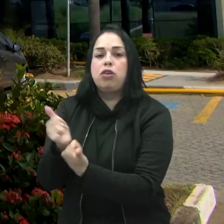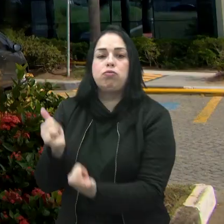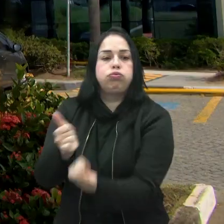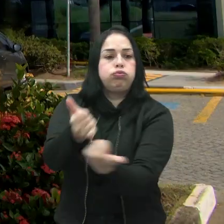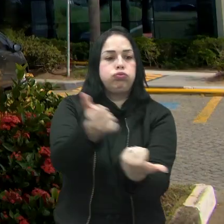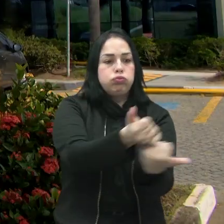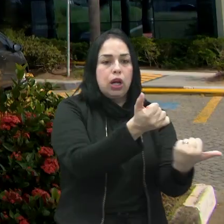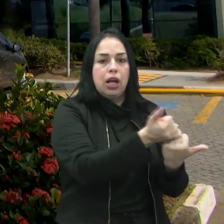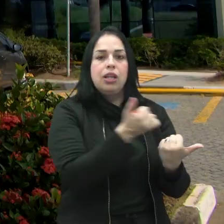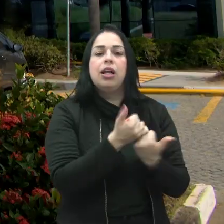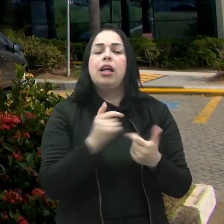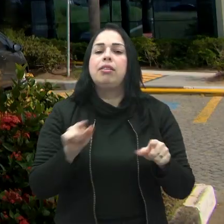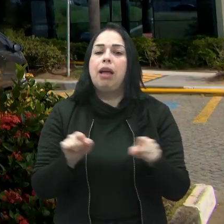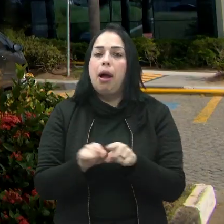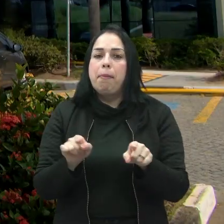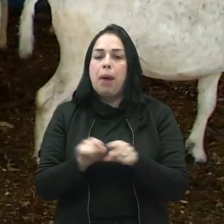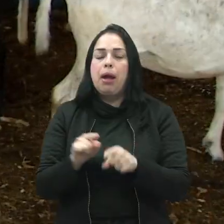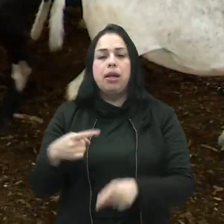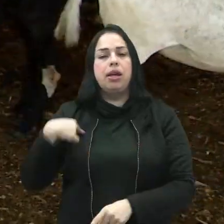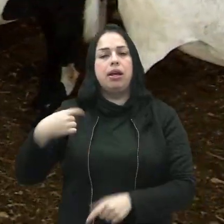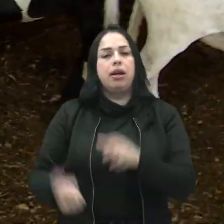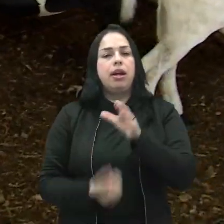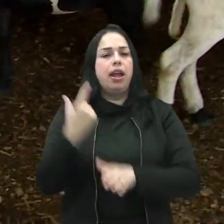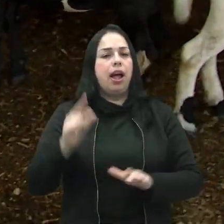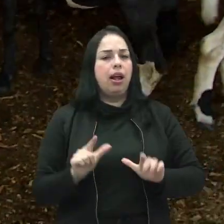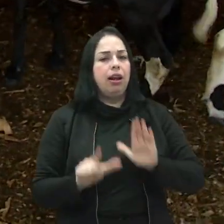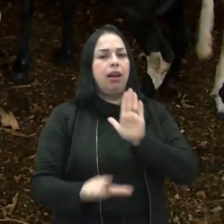para auxiliar os produtores rurais e